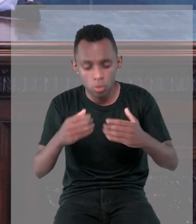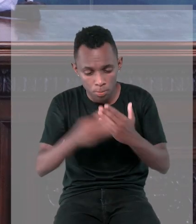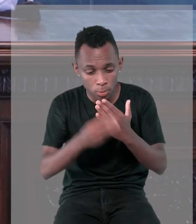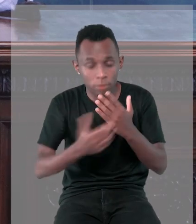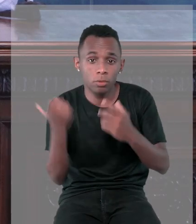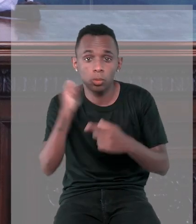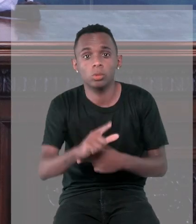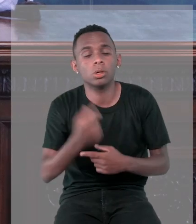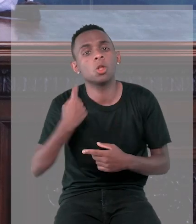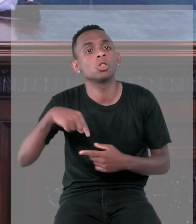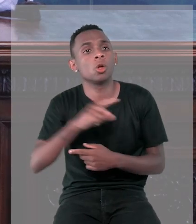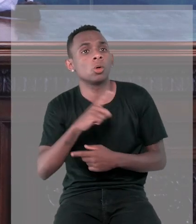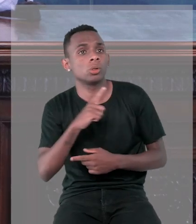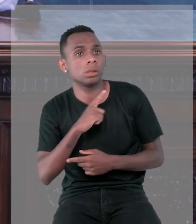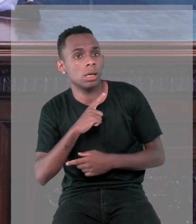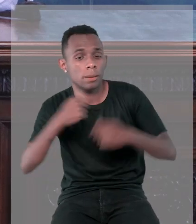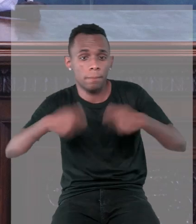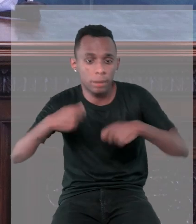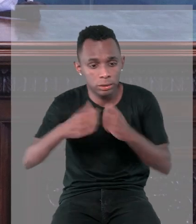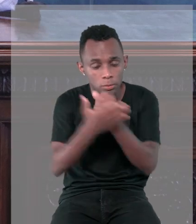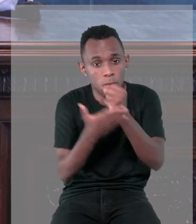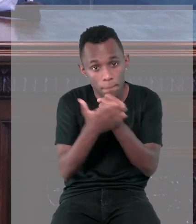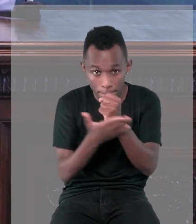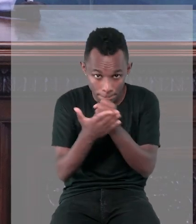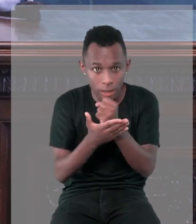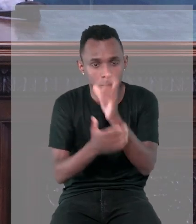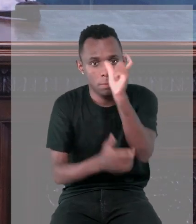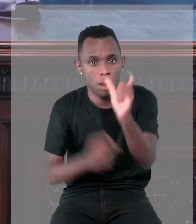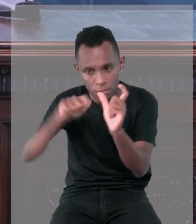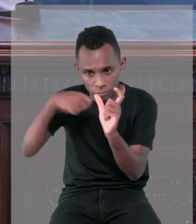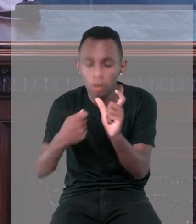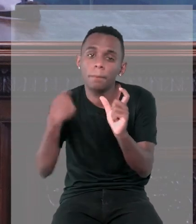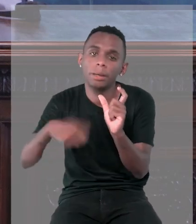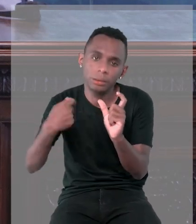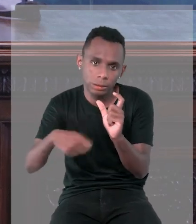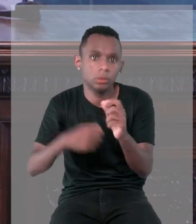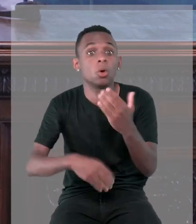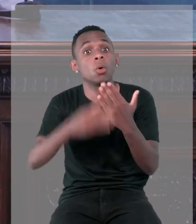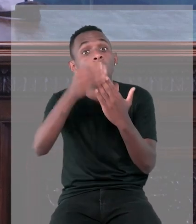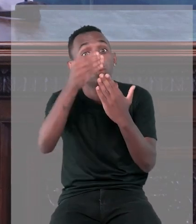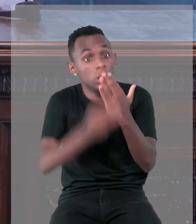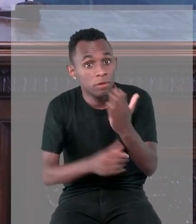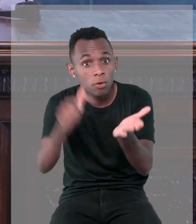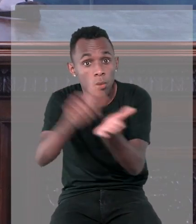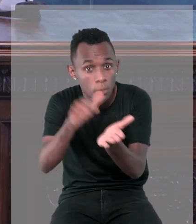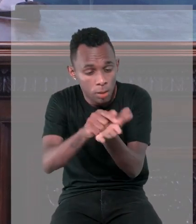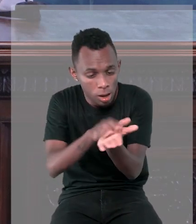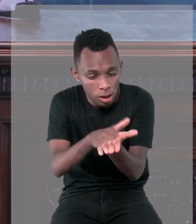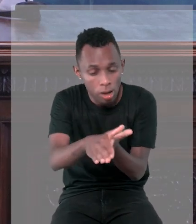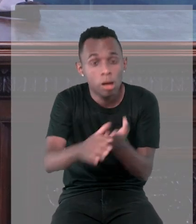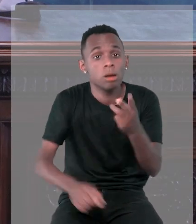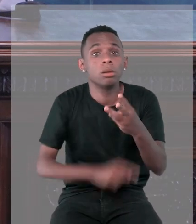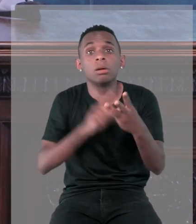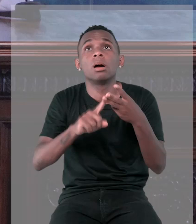Olha, nós temos que ter um suporte, uma palavra, certo? Temos que ter o livro, o papel. Nós